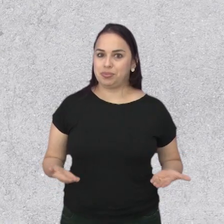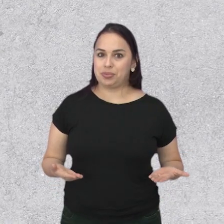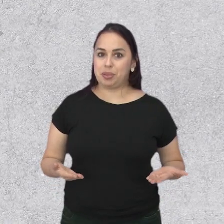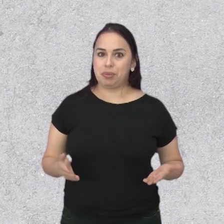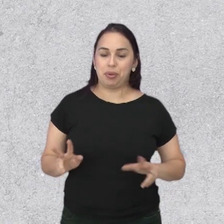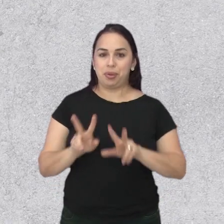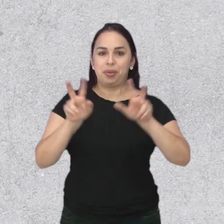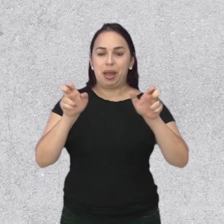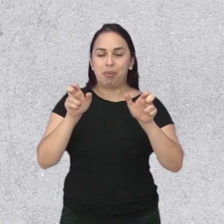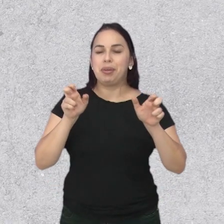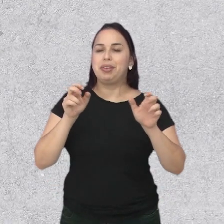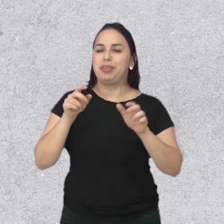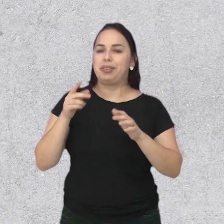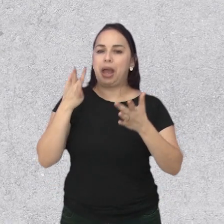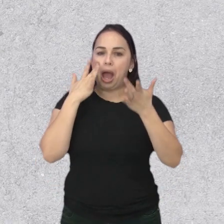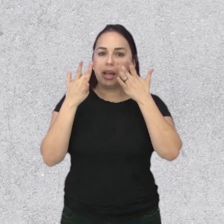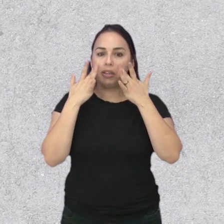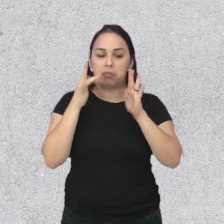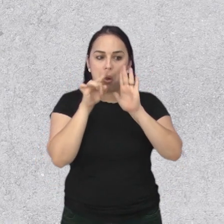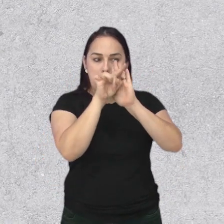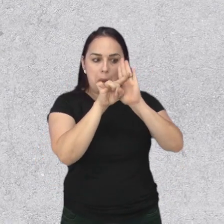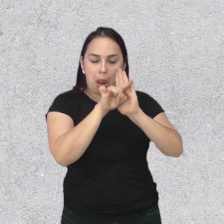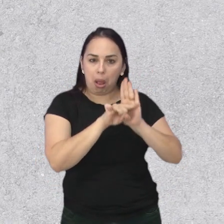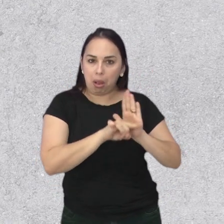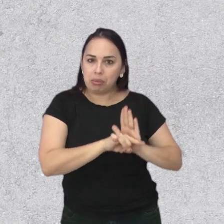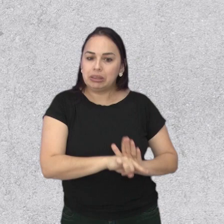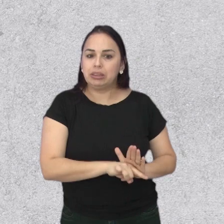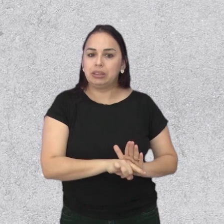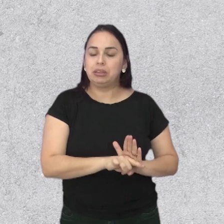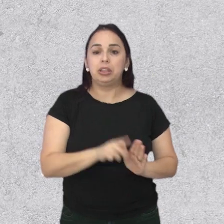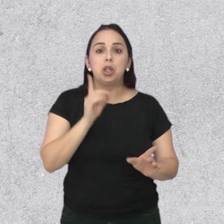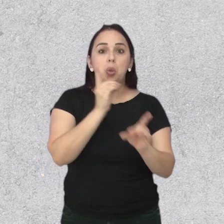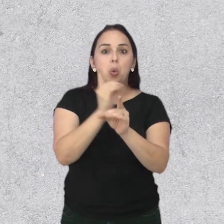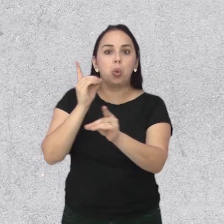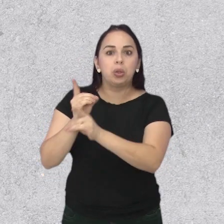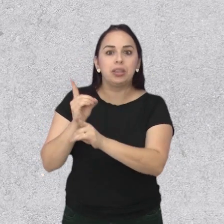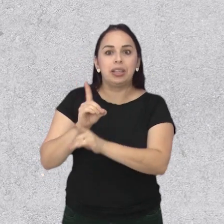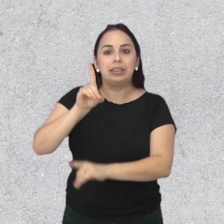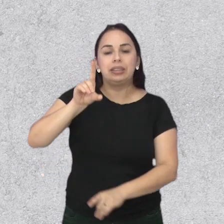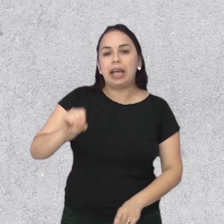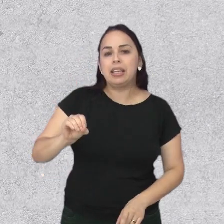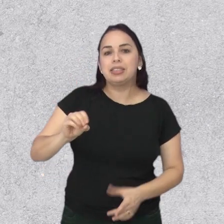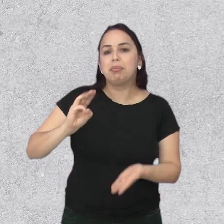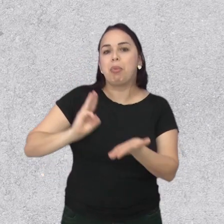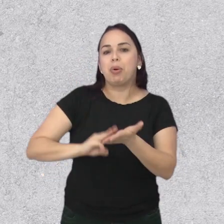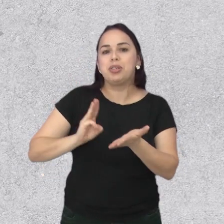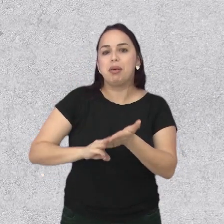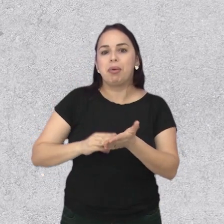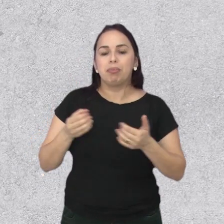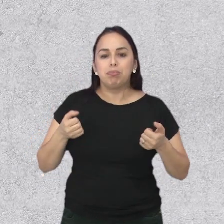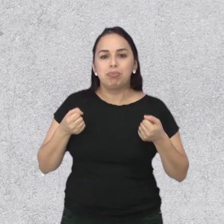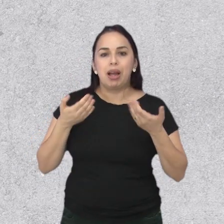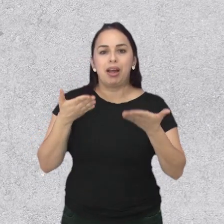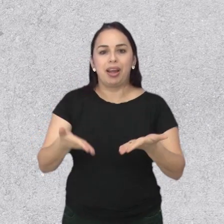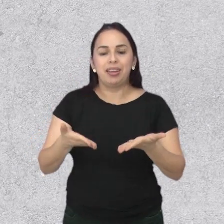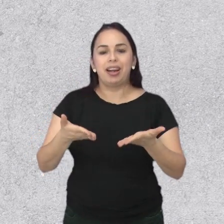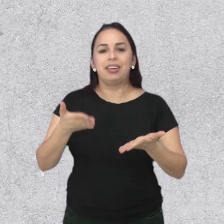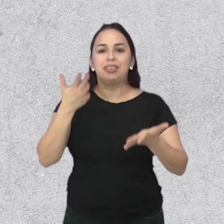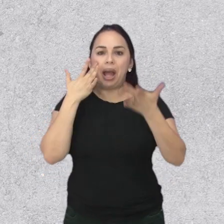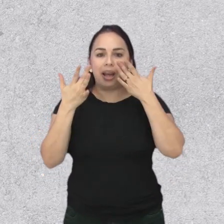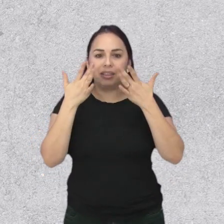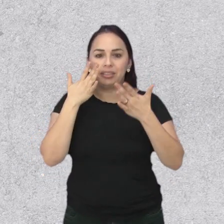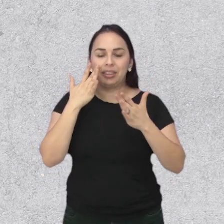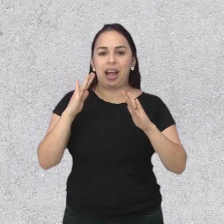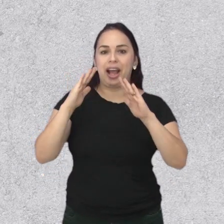Para falar de teatro, fui pesquisar sobre os benefícios dessa arte e encontrei as 10 razões para fazer teatro no site da